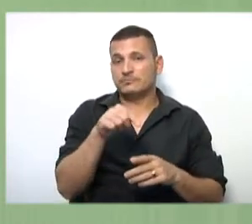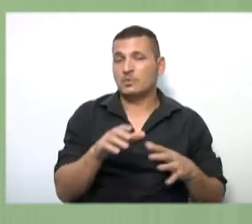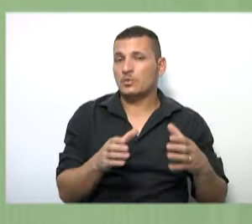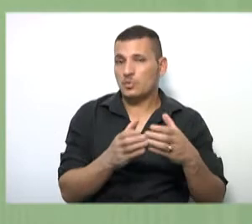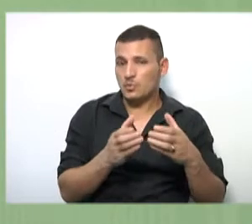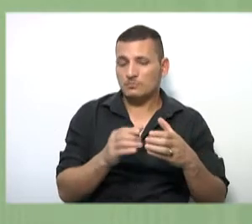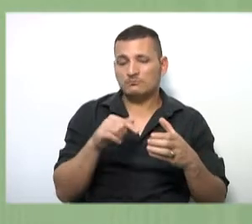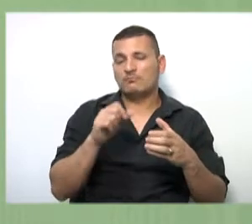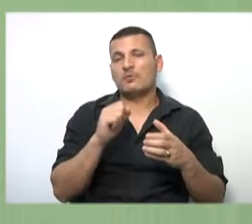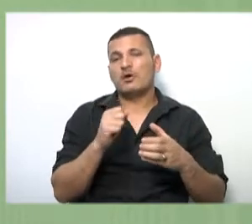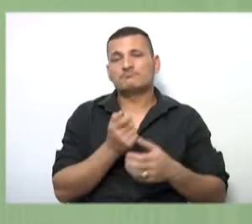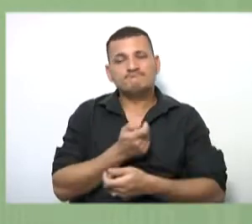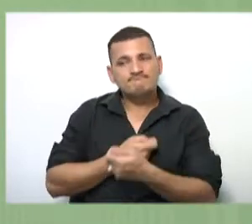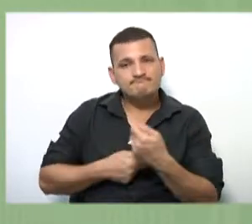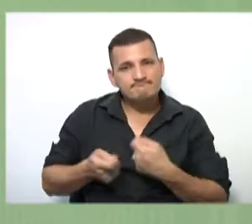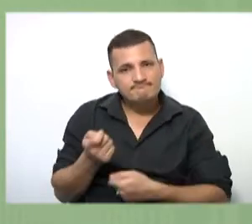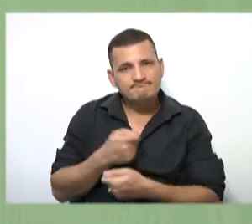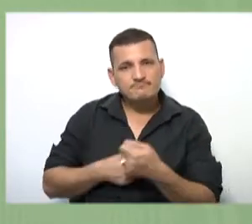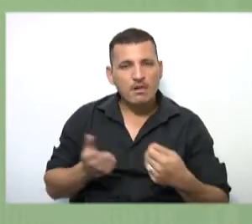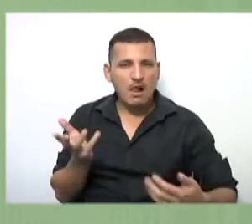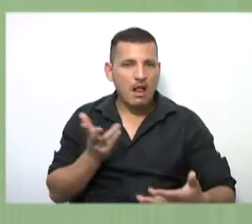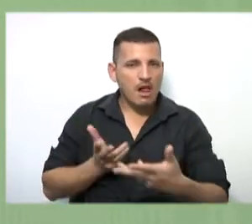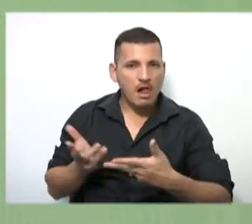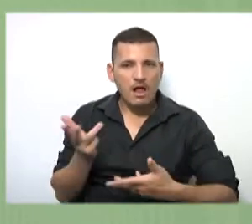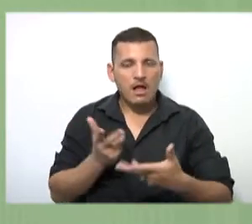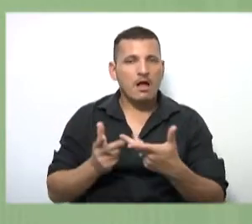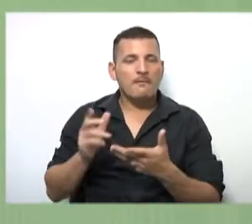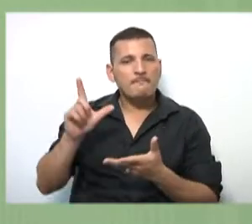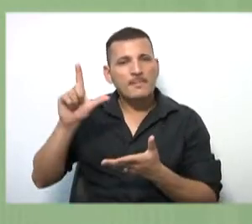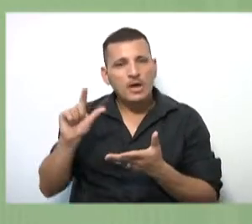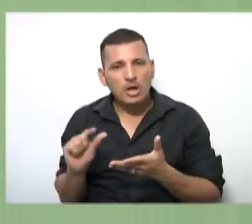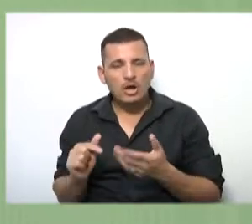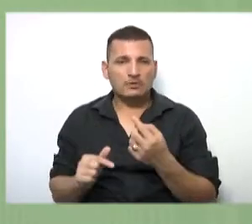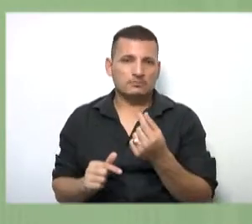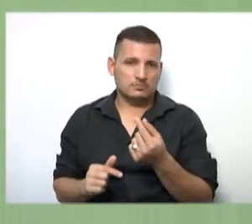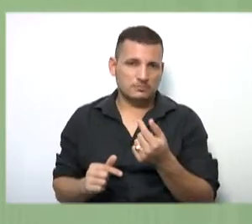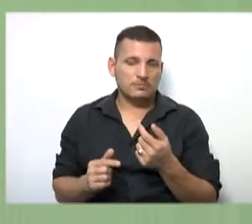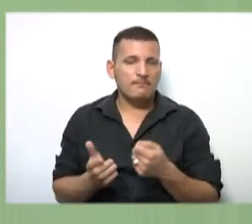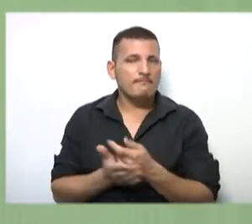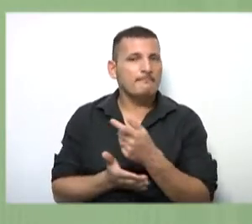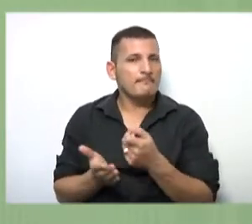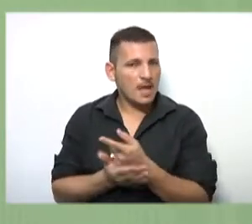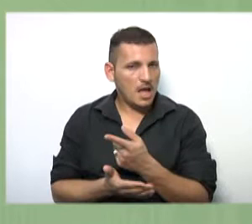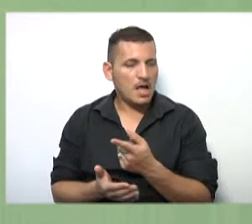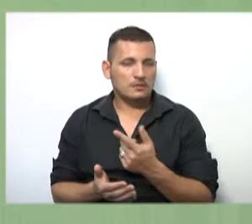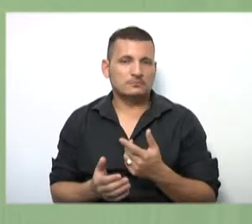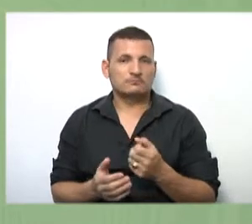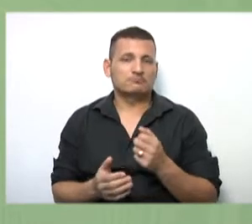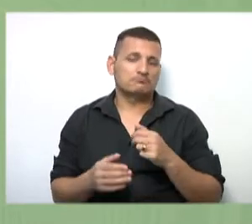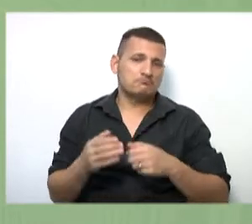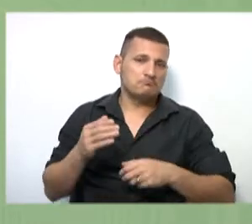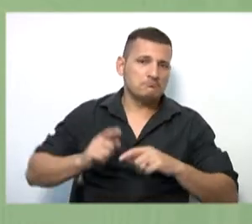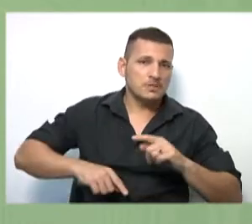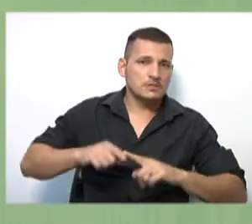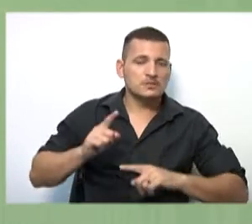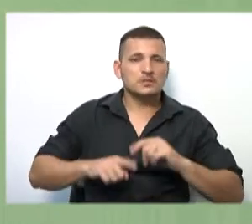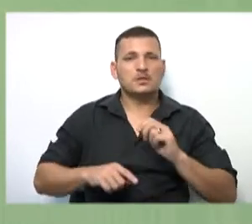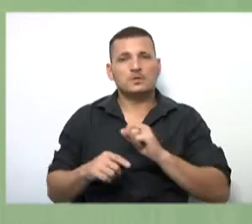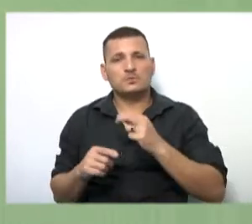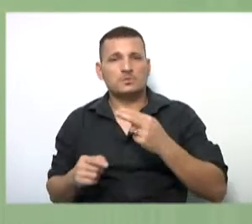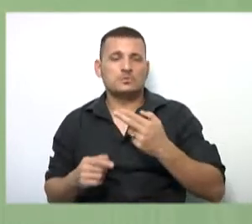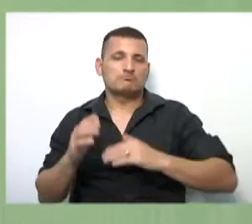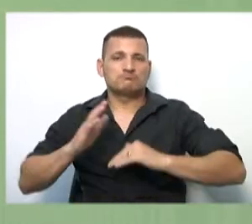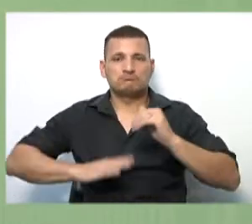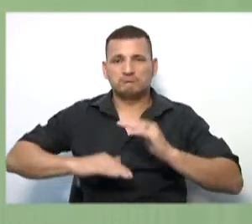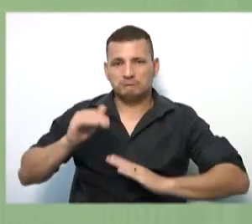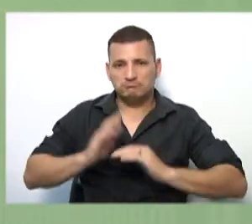negociar taxas e prazos melhores para pagar o financiamento, seja para a compra do material, pagamento da mão de